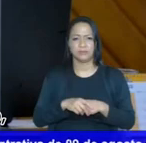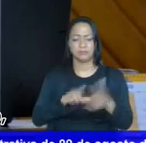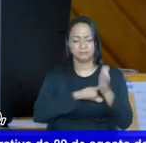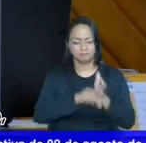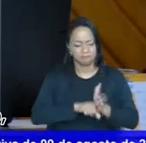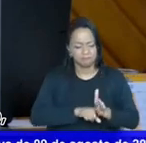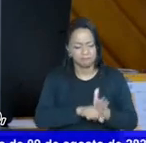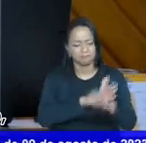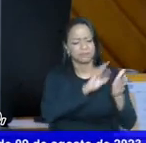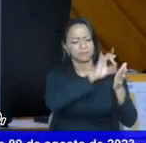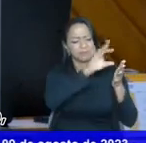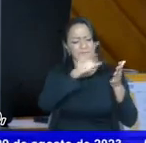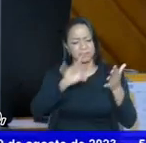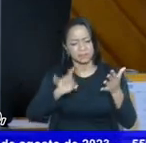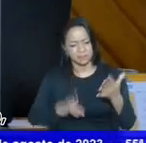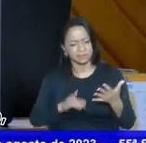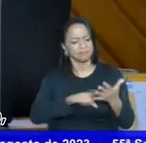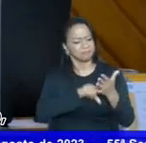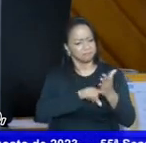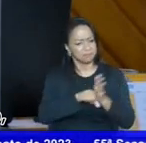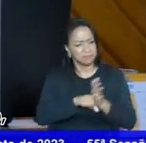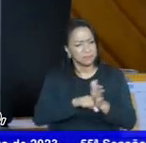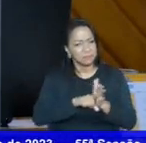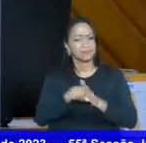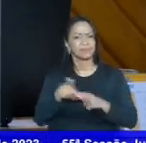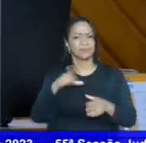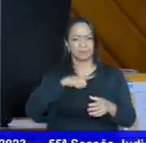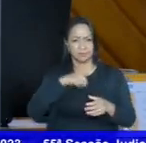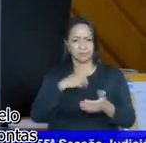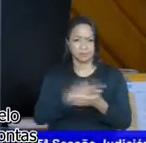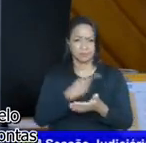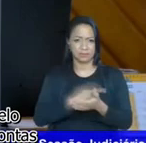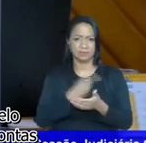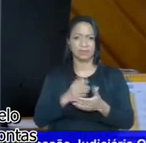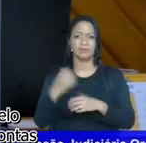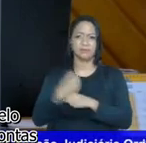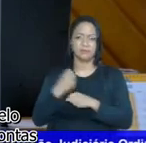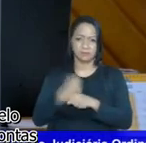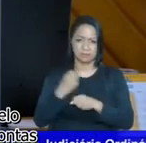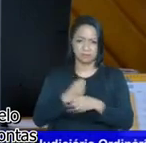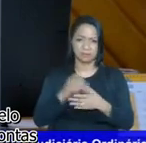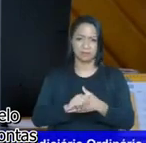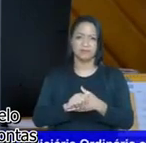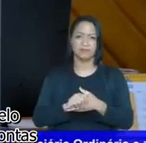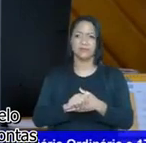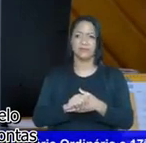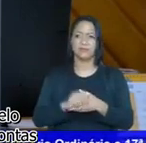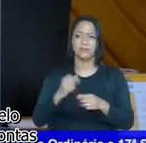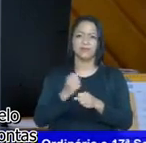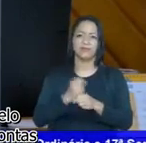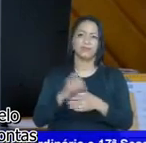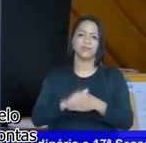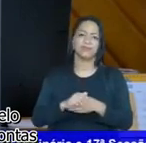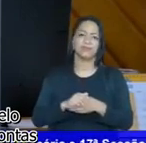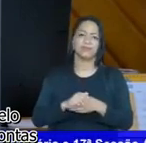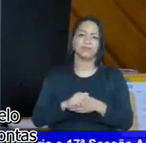Analisei documento por documento apresentado, inclusive verifiquei que houve um equívoco contábil, uma vez que o valor total